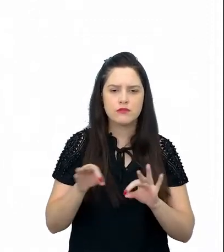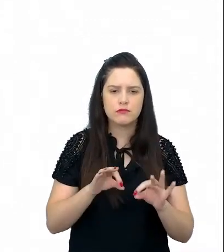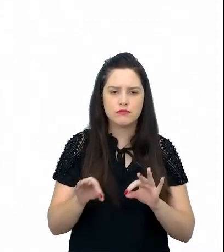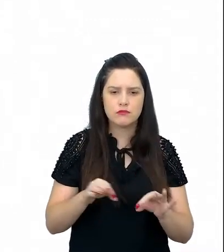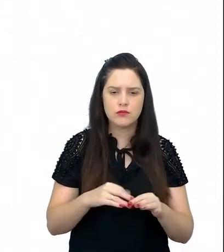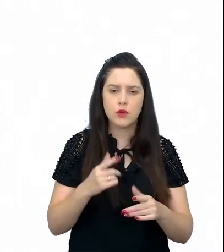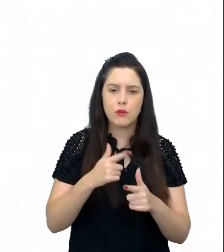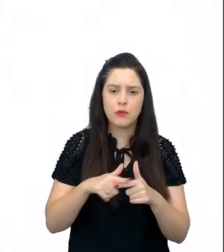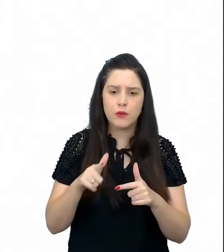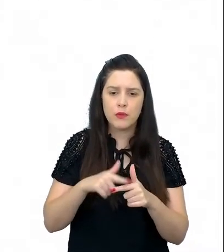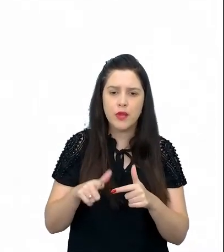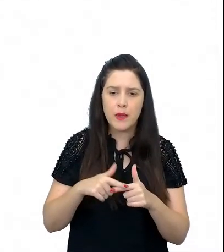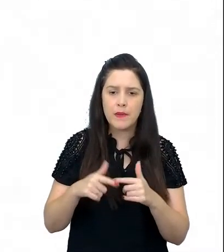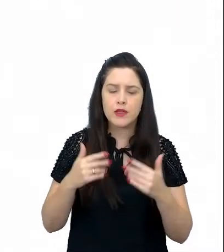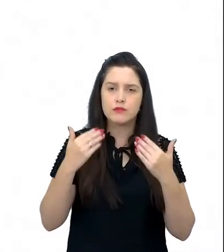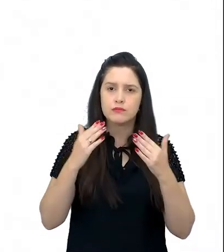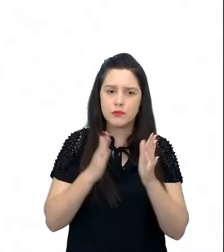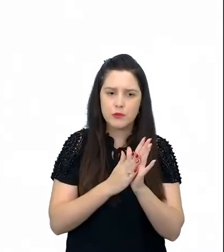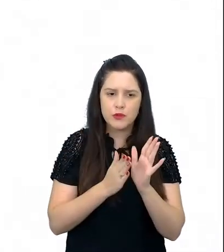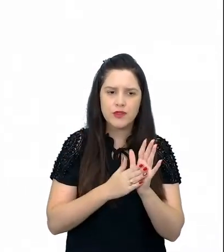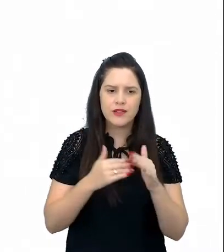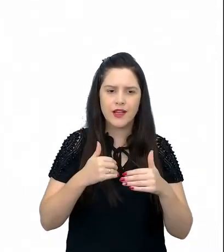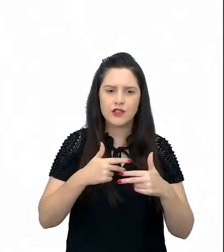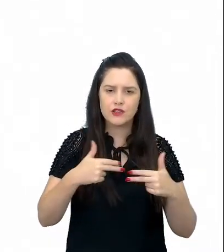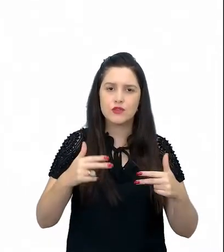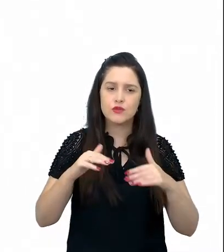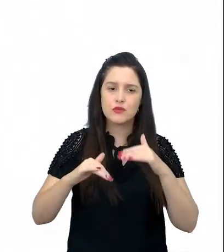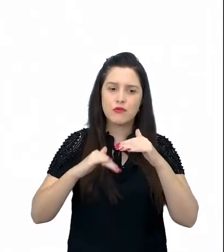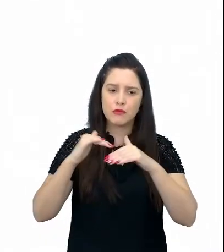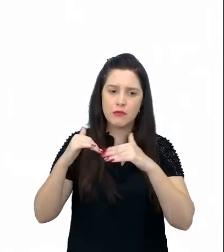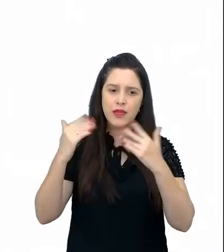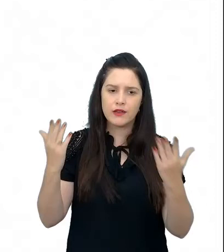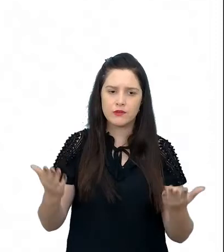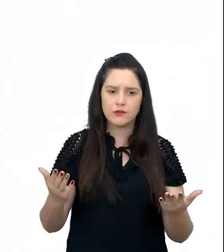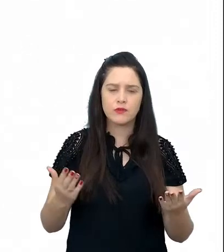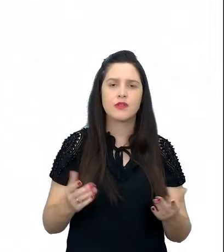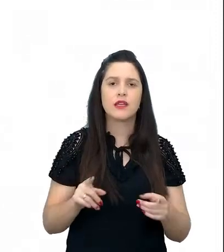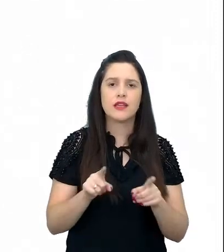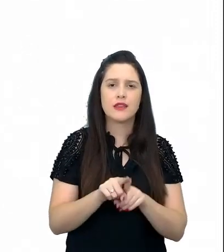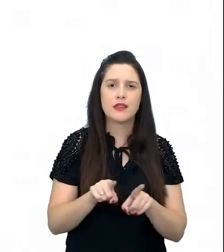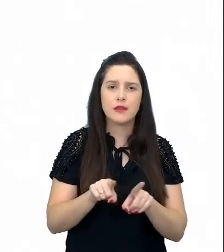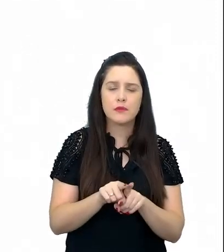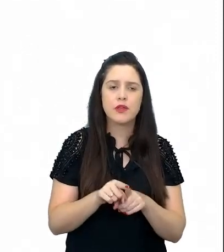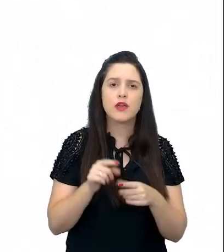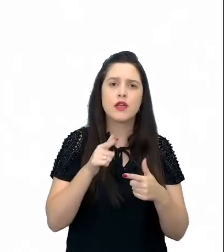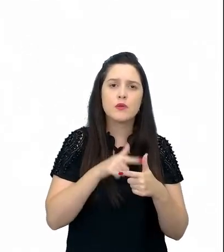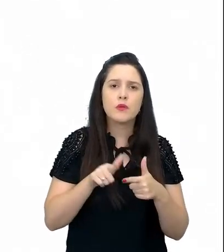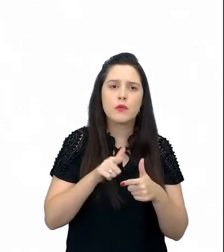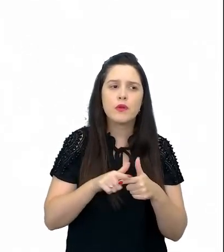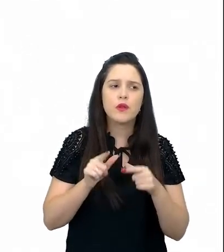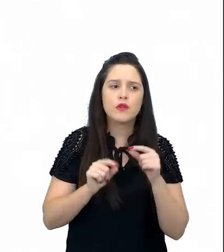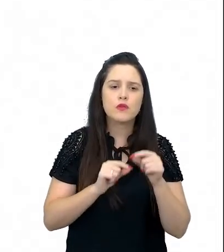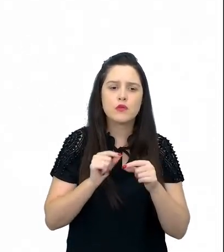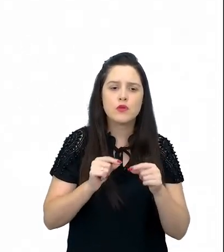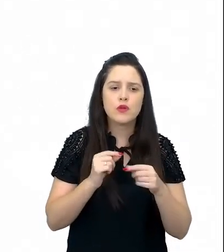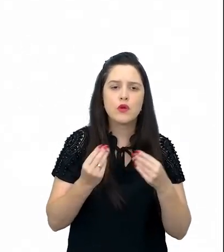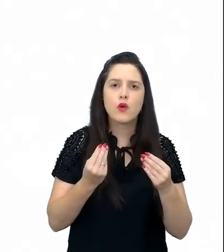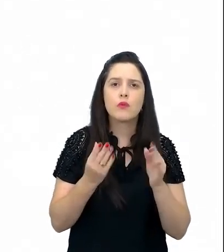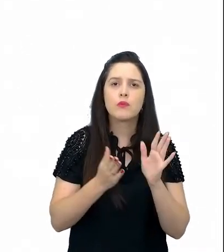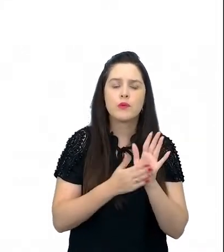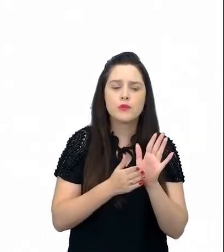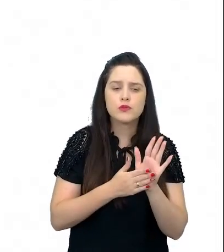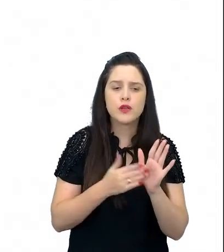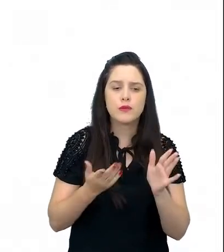quê? Proporcionalidades. Então, é utilizar os procedimentos de cálculo para resolver situações, problemas que envolvam relações de